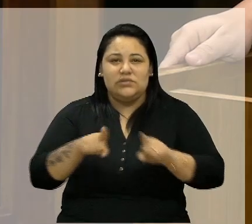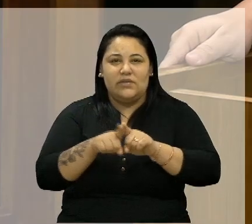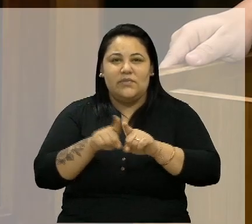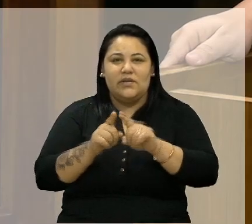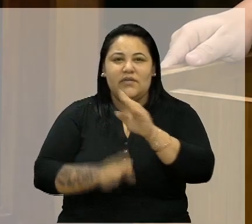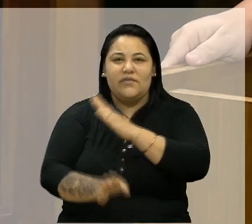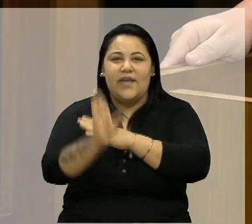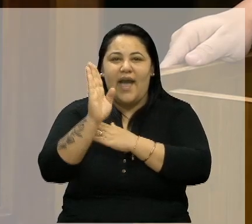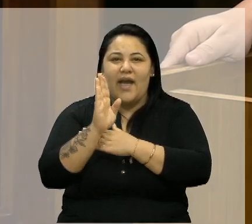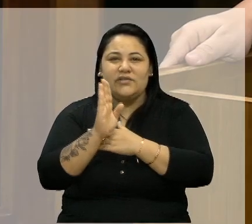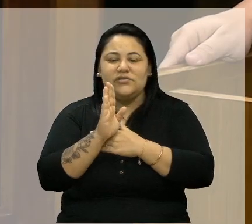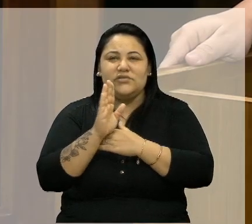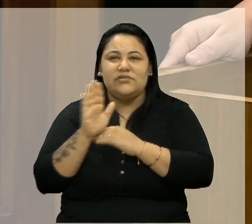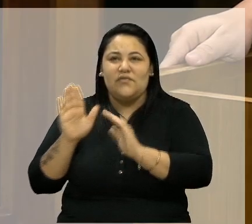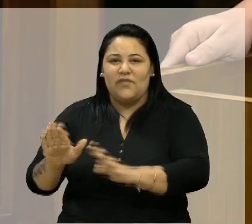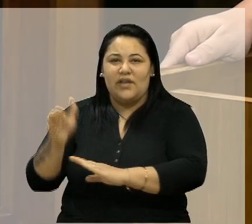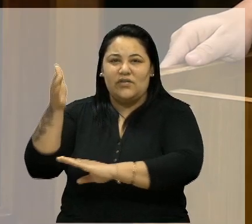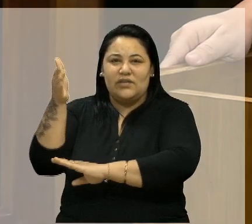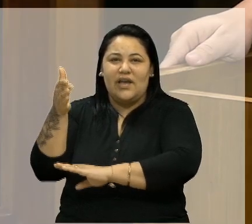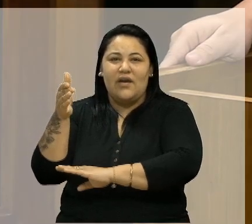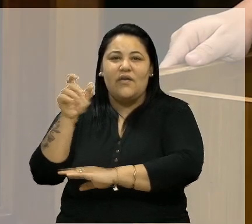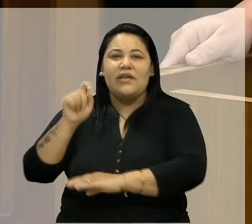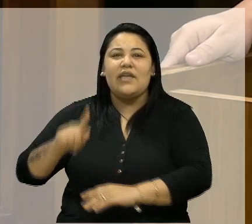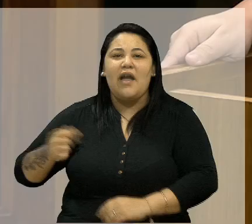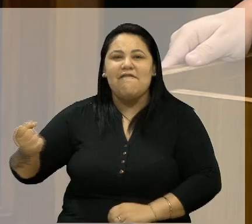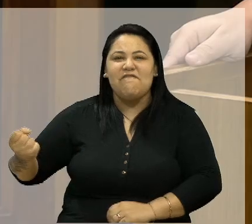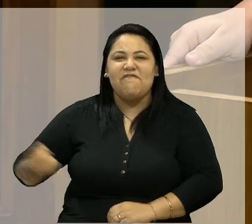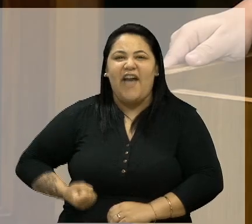viagem e a hospedagem de quem deu a facada no Bolsonaro.